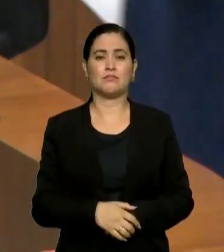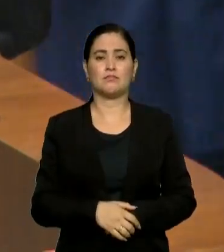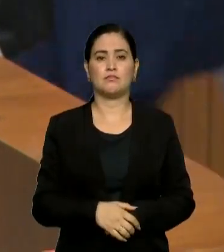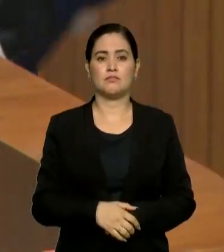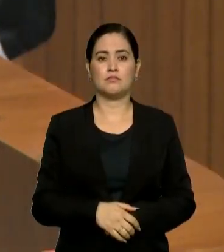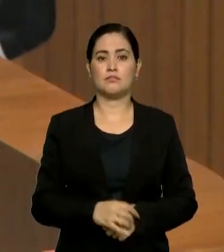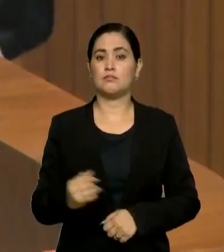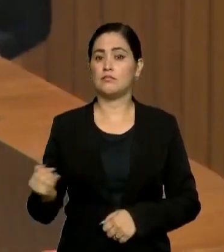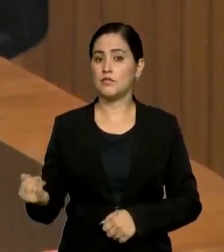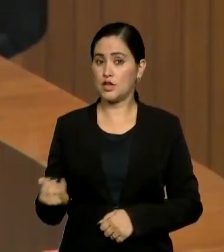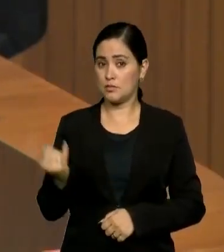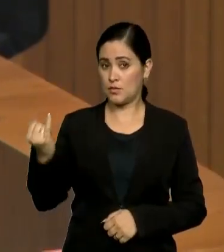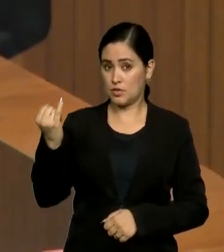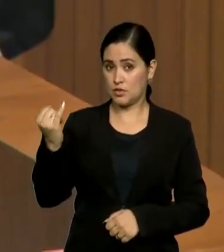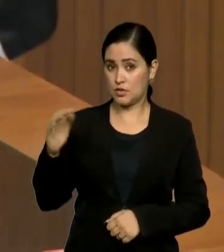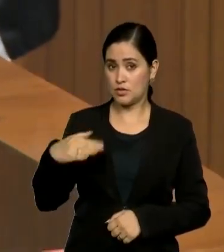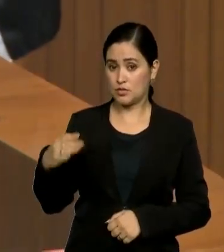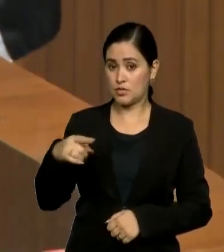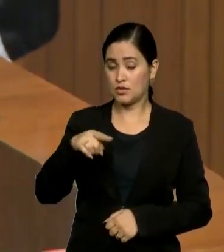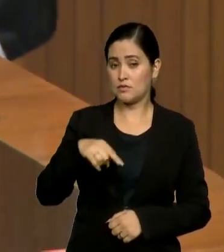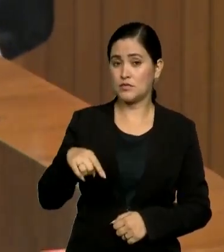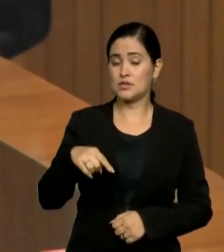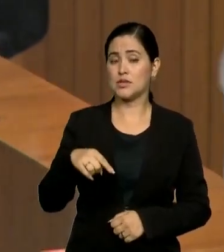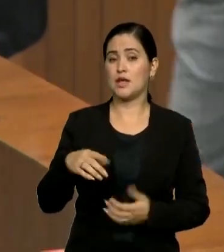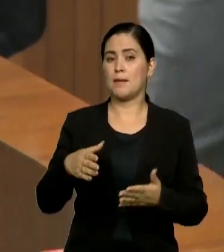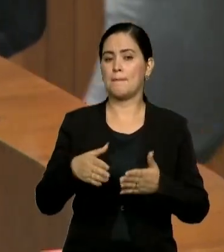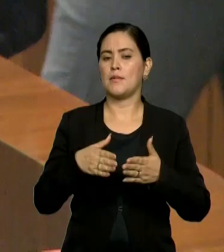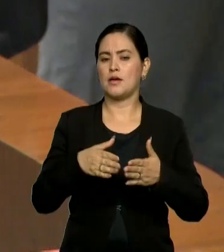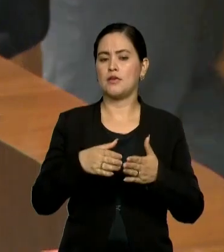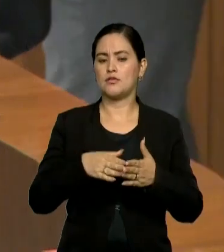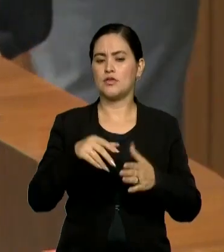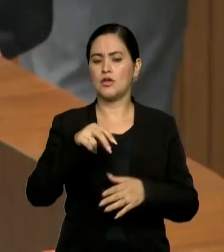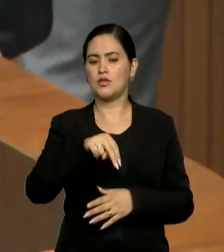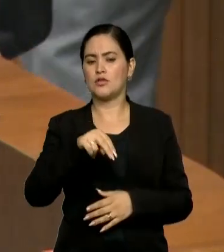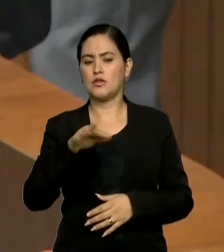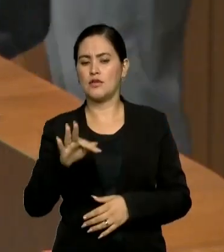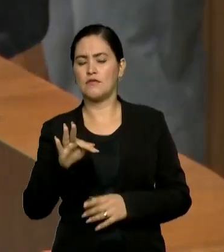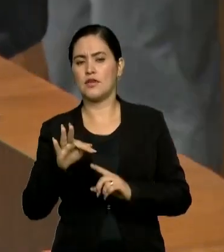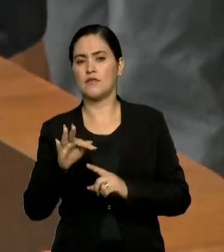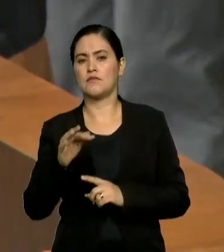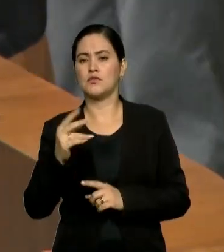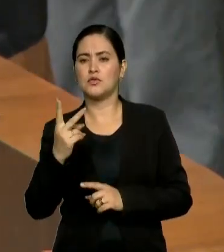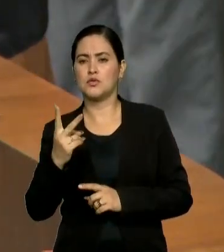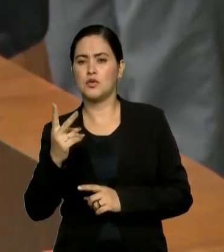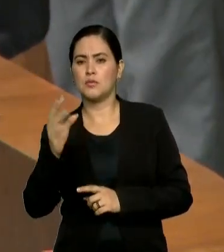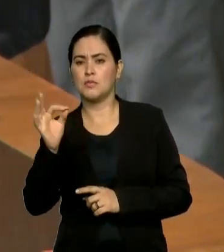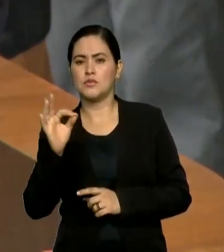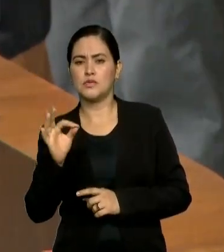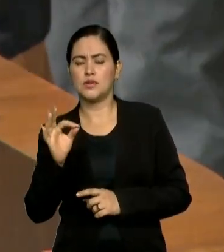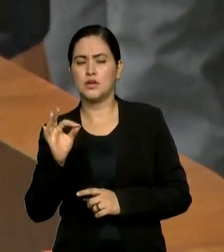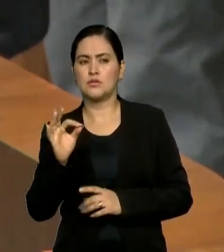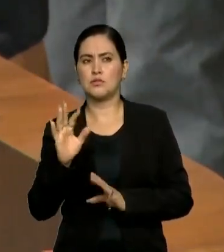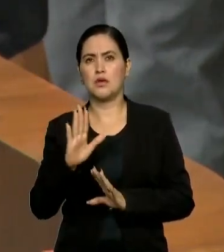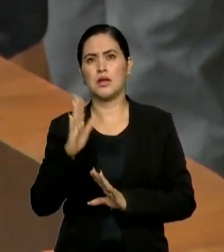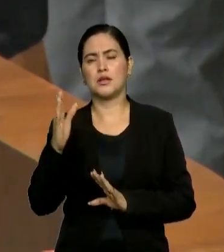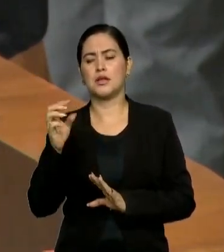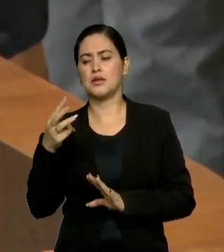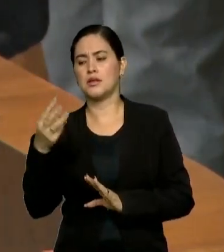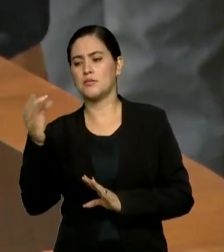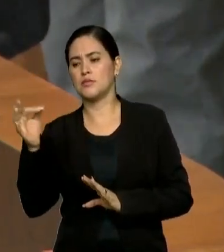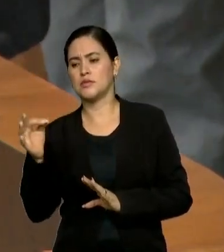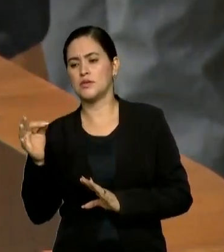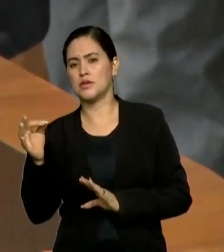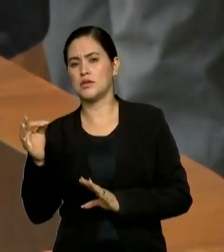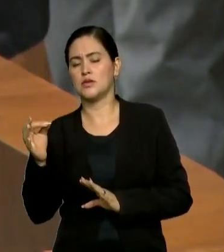quando você pede essa nota fiscal, de 2 a 3% volta para você, e esse crédito você